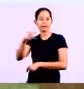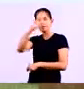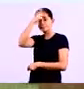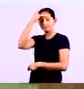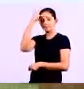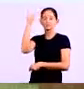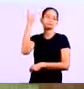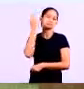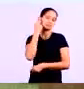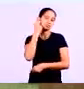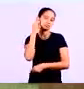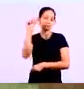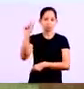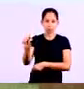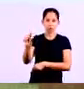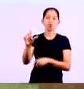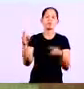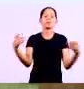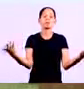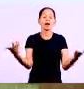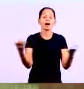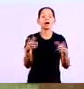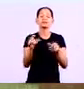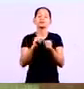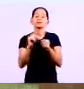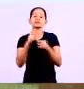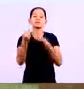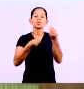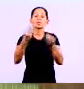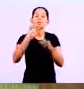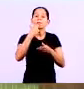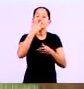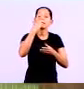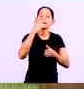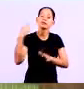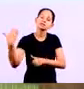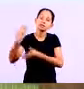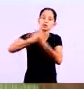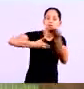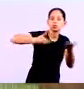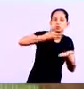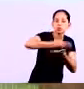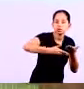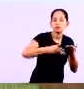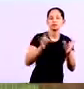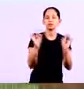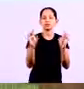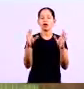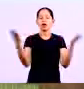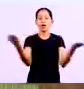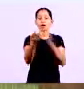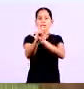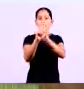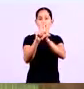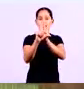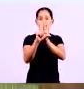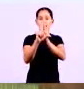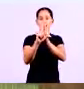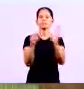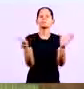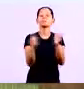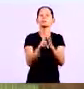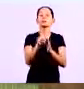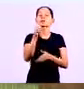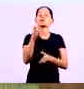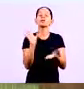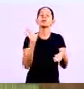o produto, você está pagando o tributo. A pessoa jurídica só repassa, só que a gente não sabe quanto que paga. Existe uma lei agora que coloca na nota fiscal quanto